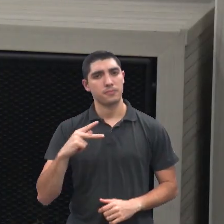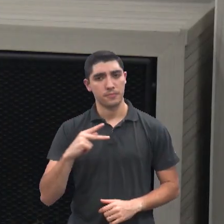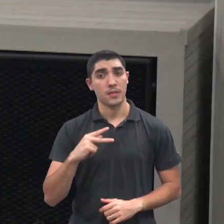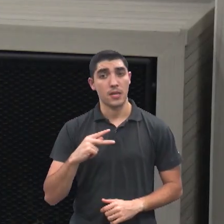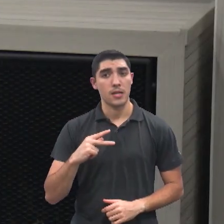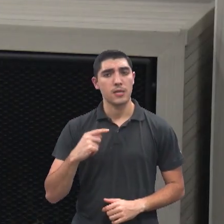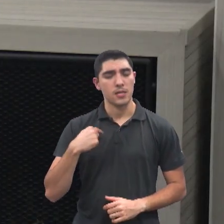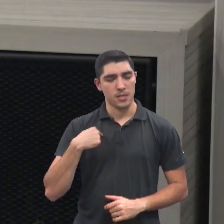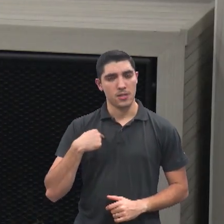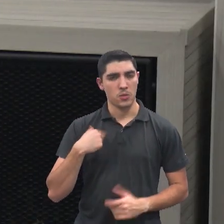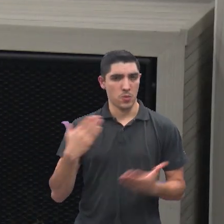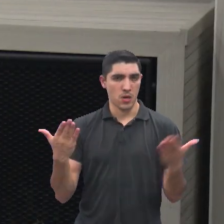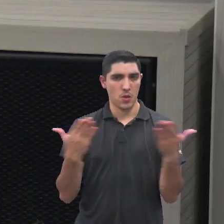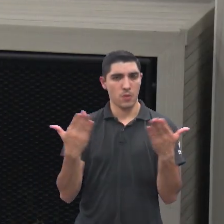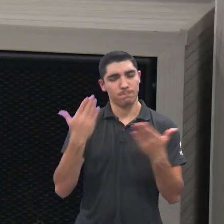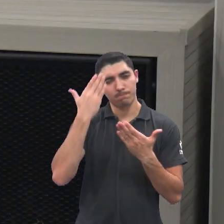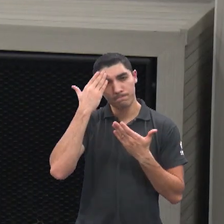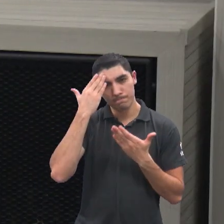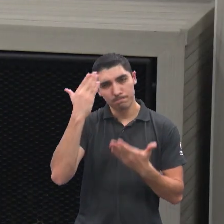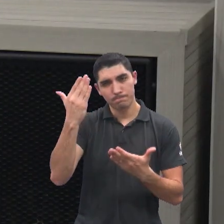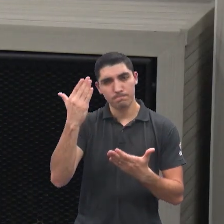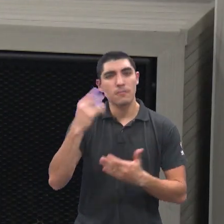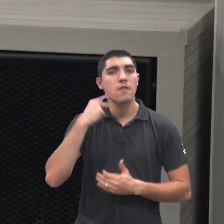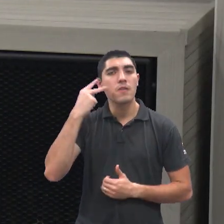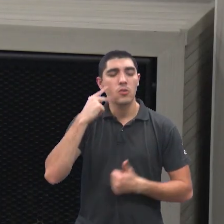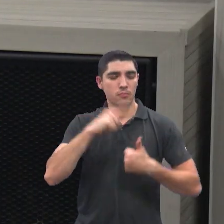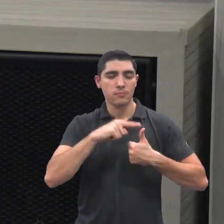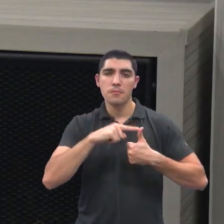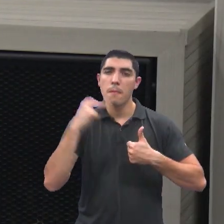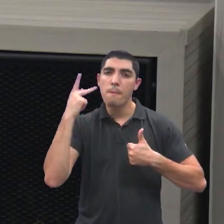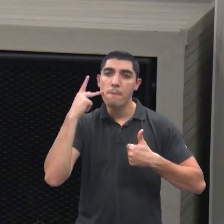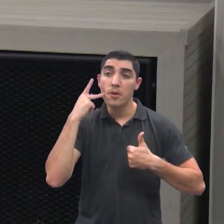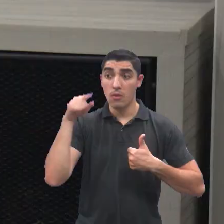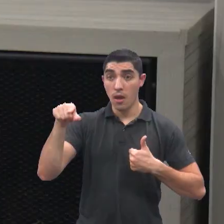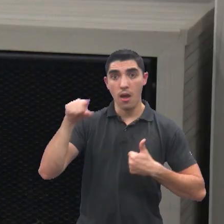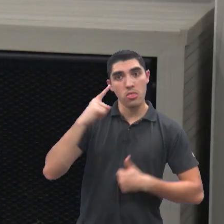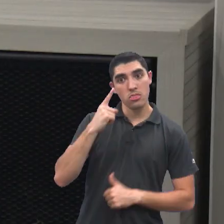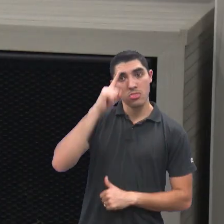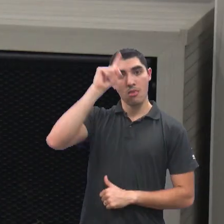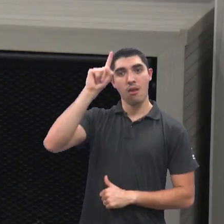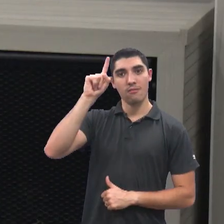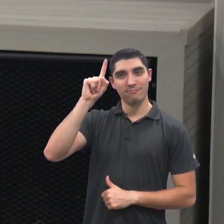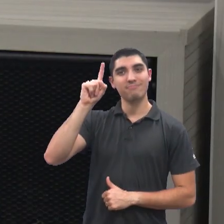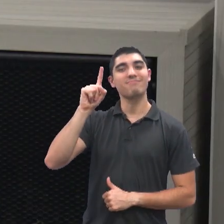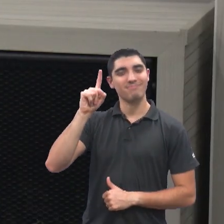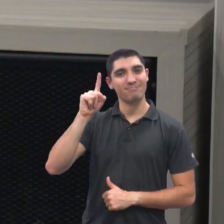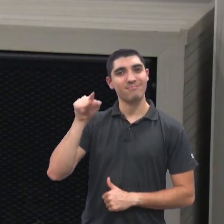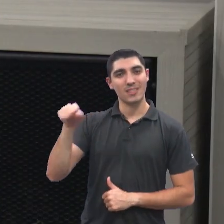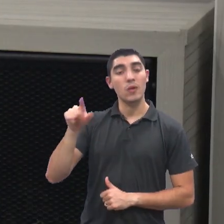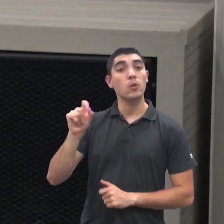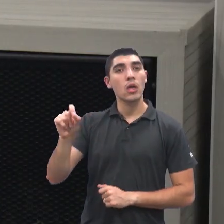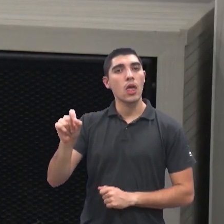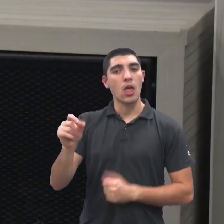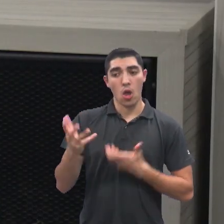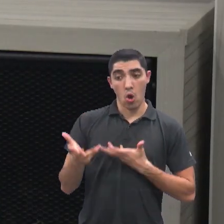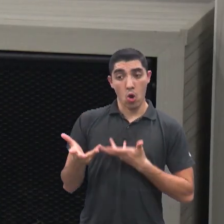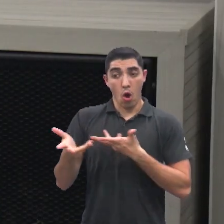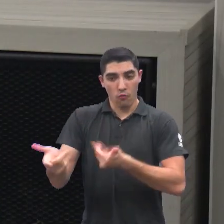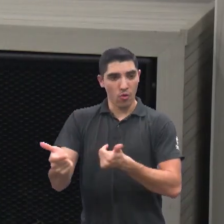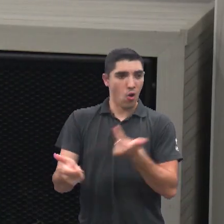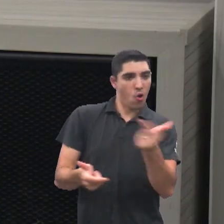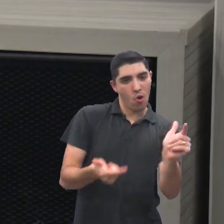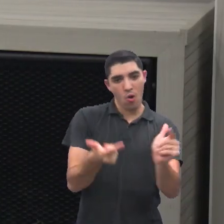quero agradecer ao vereador Rafael Pascucci pela iniciativa em convidar outros vereadores para